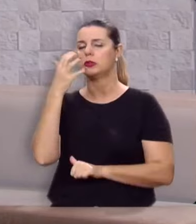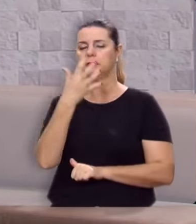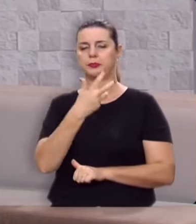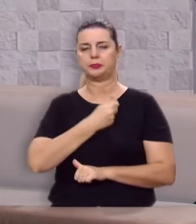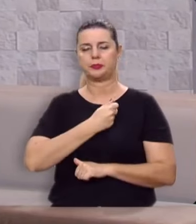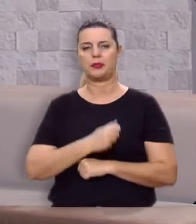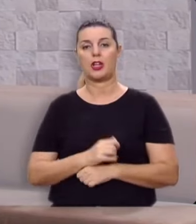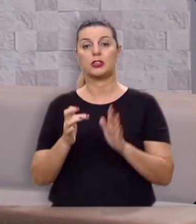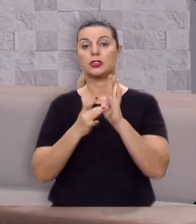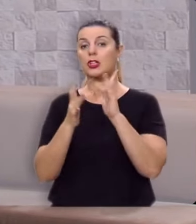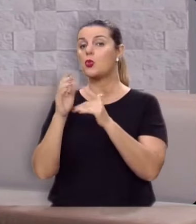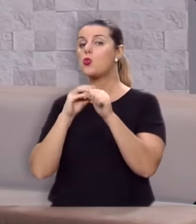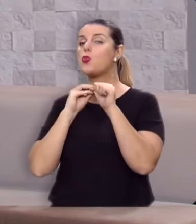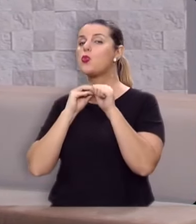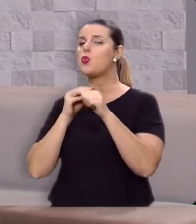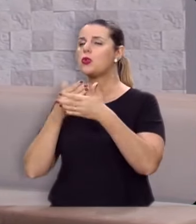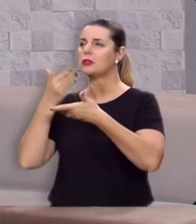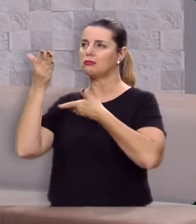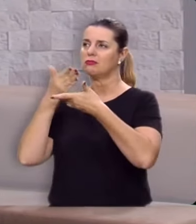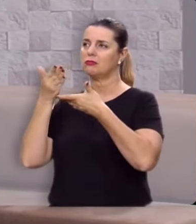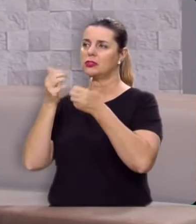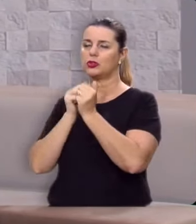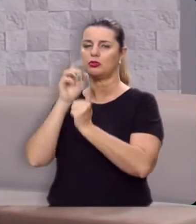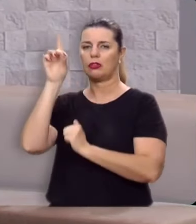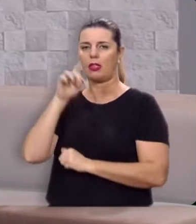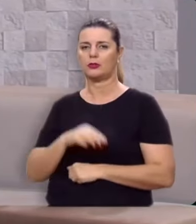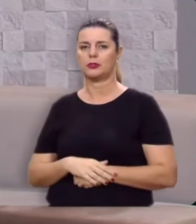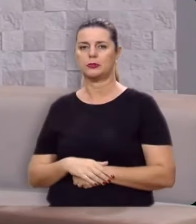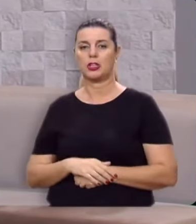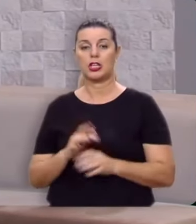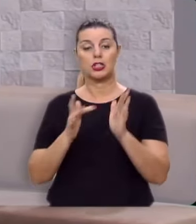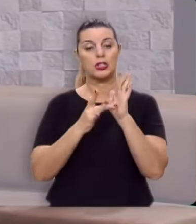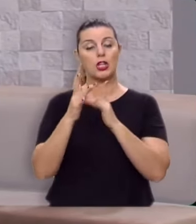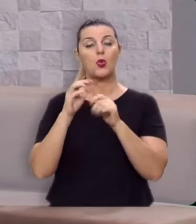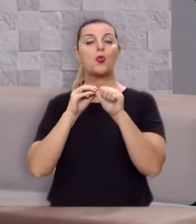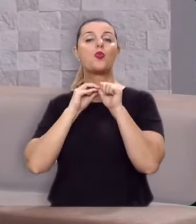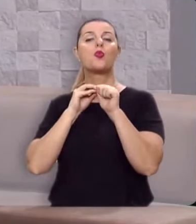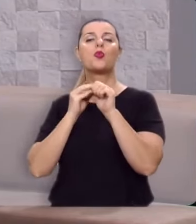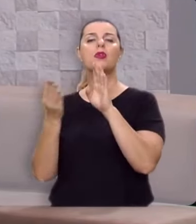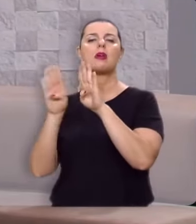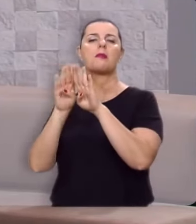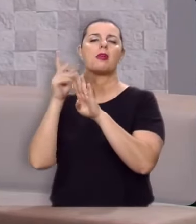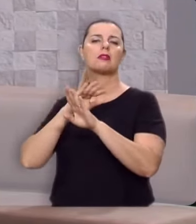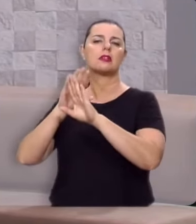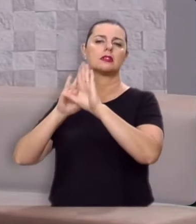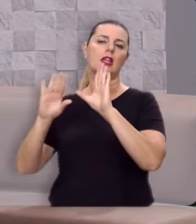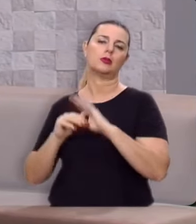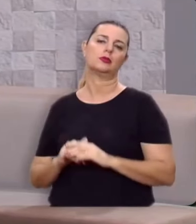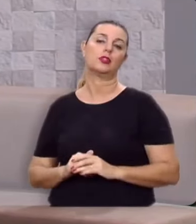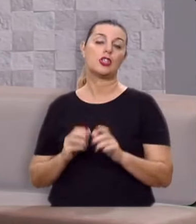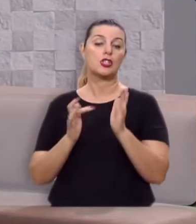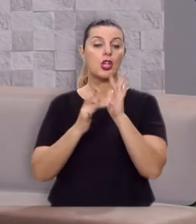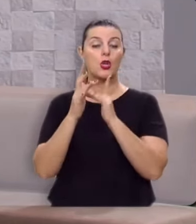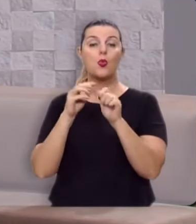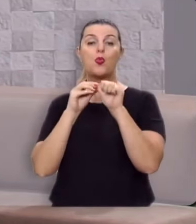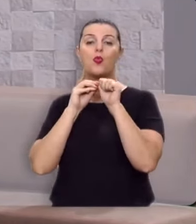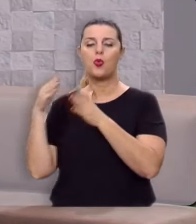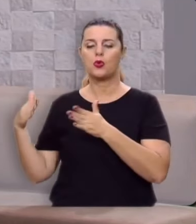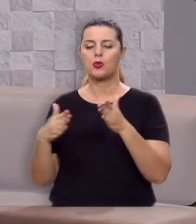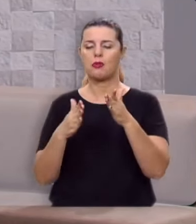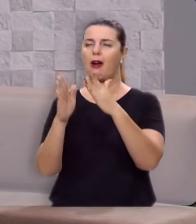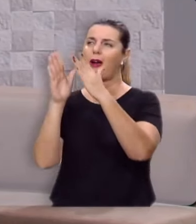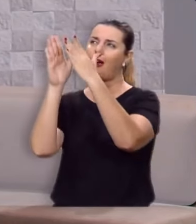Salvador. Jesus é o único mediador entre você e Deus. Jesus é a única porta do céu. Jesus é o